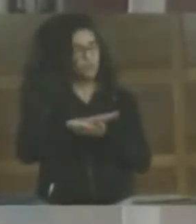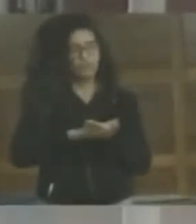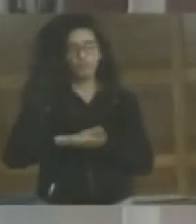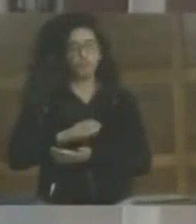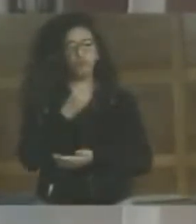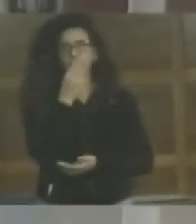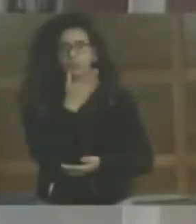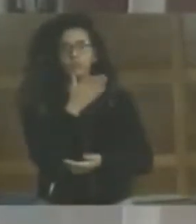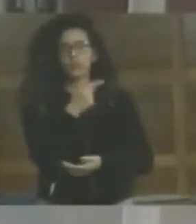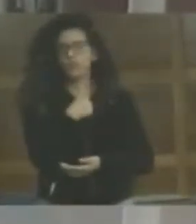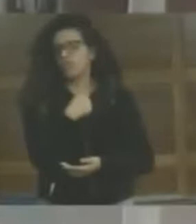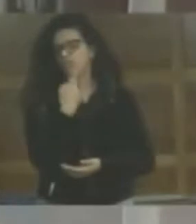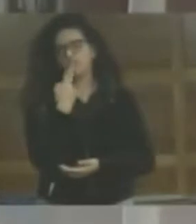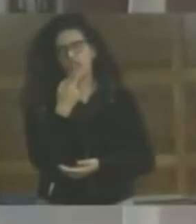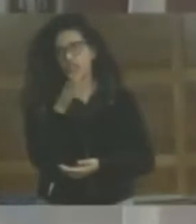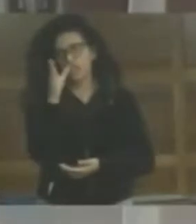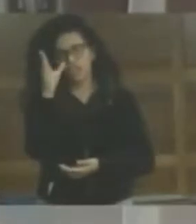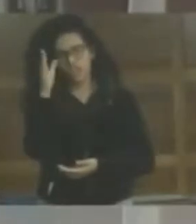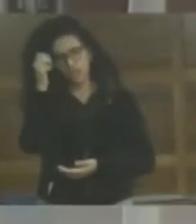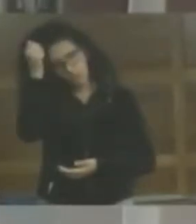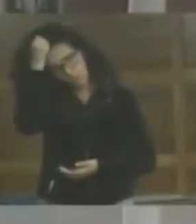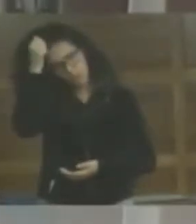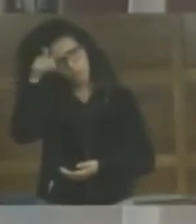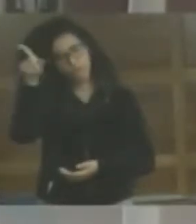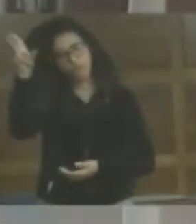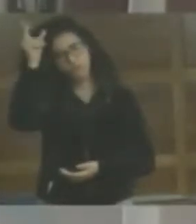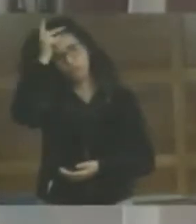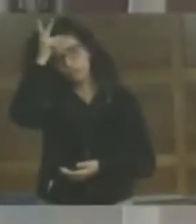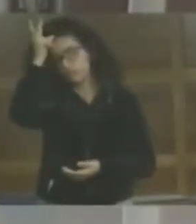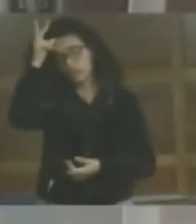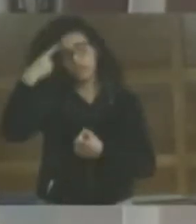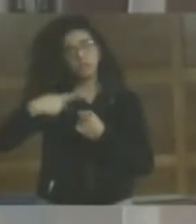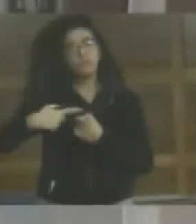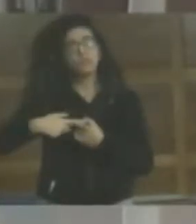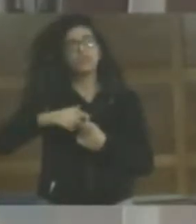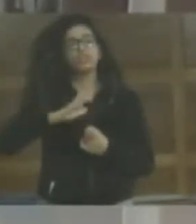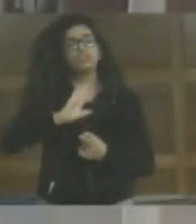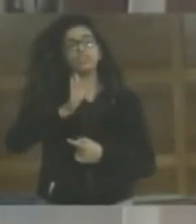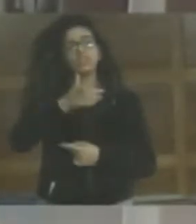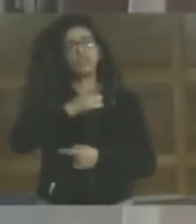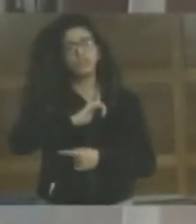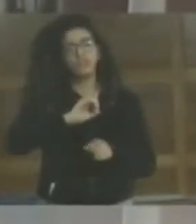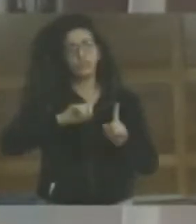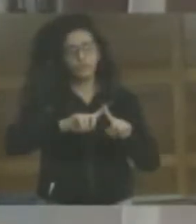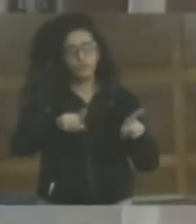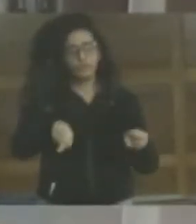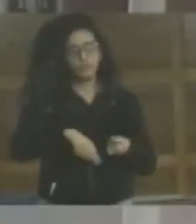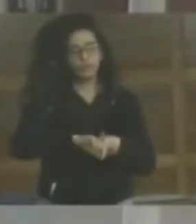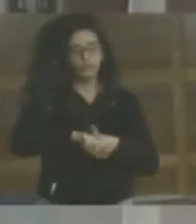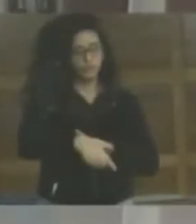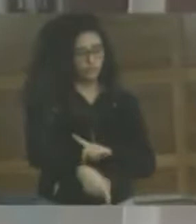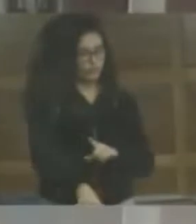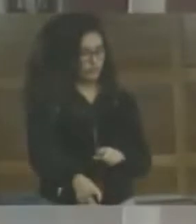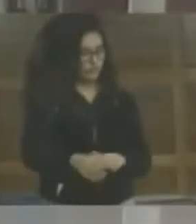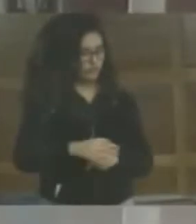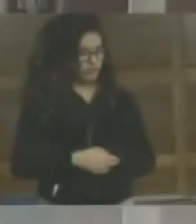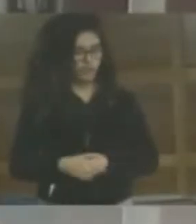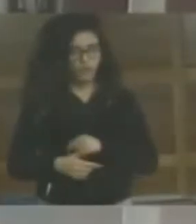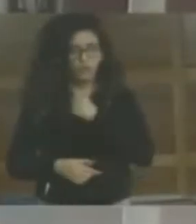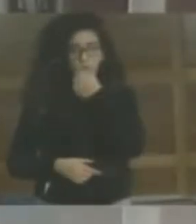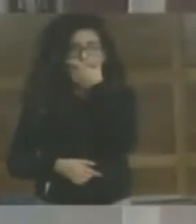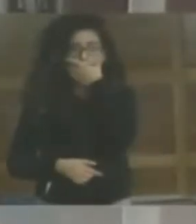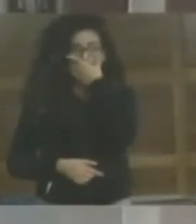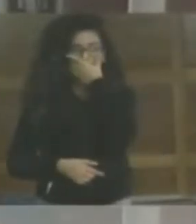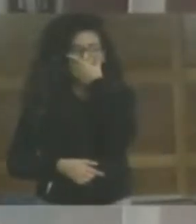do prefeito Fernando, porque quando ele assumiu esse desafio, já existia esse poço artesiano feito. Então, tiveram que